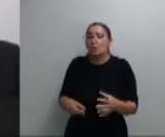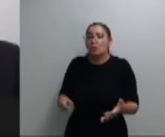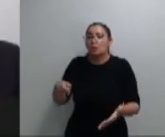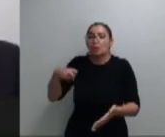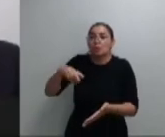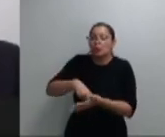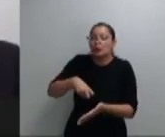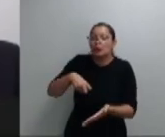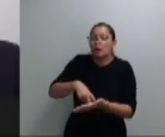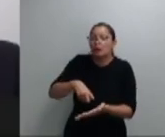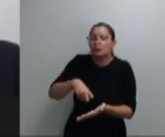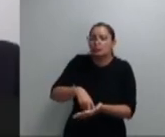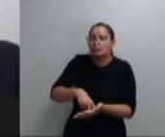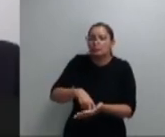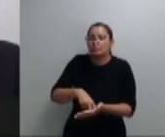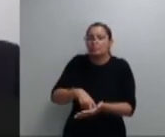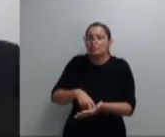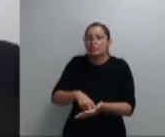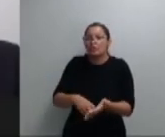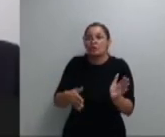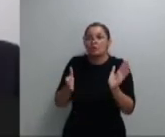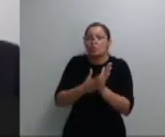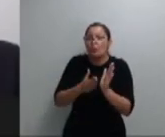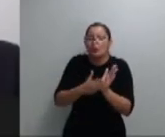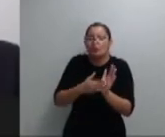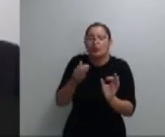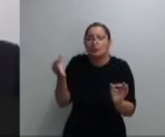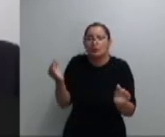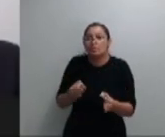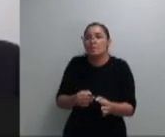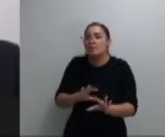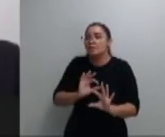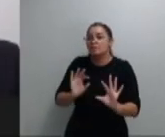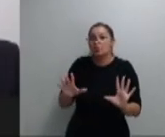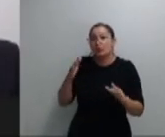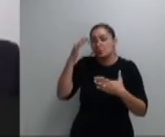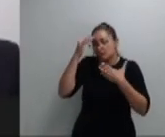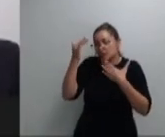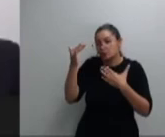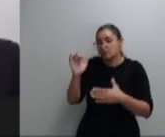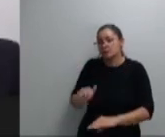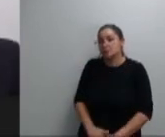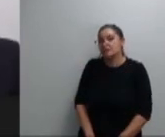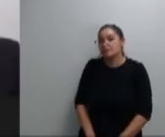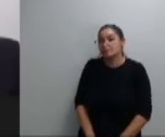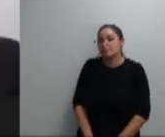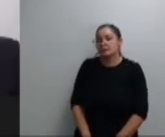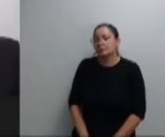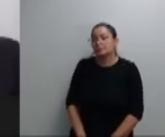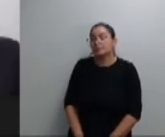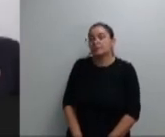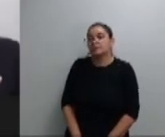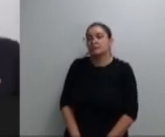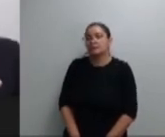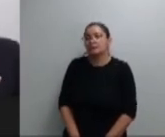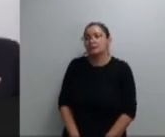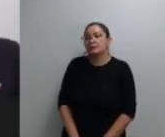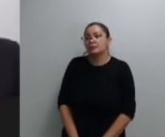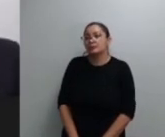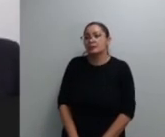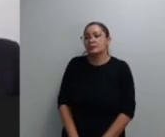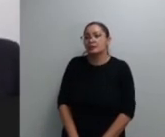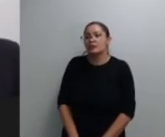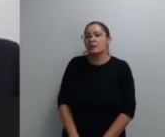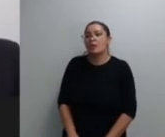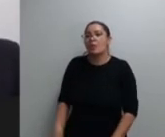acesso ao devido processo só isso presidente agradeço pois não ministro Napoleão vamos agora ouvir a